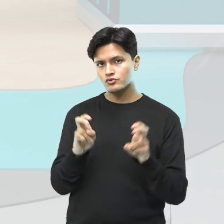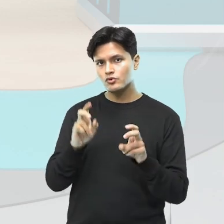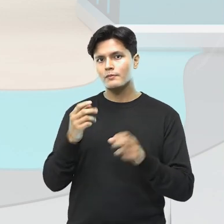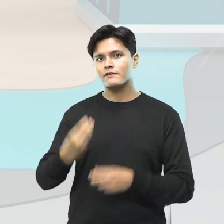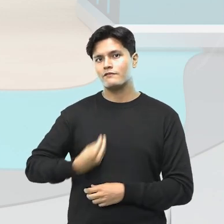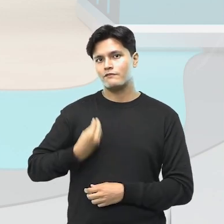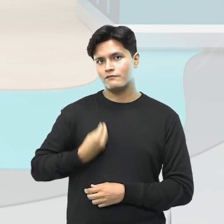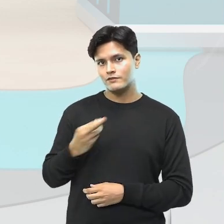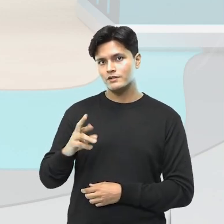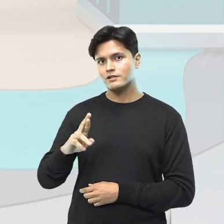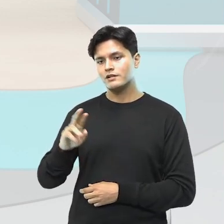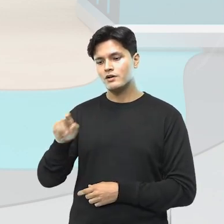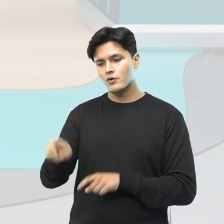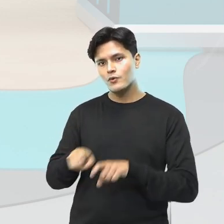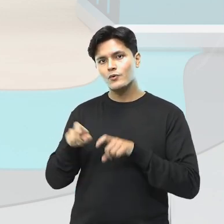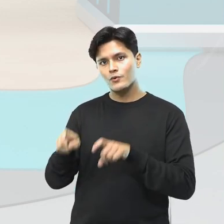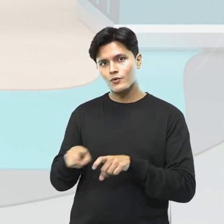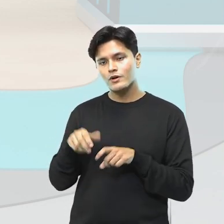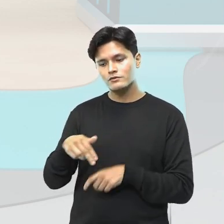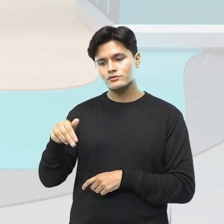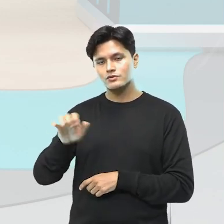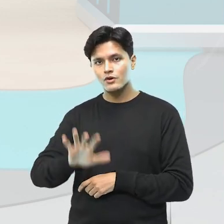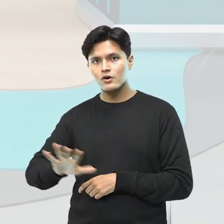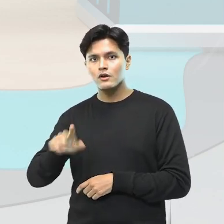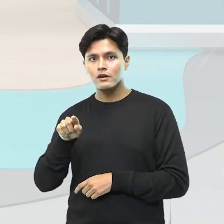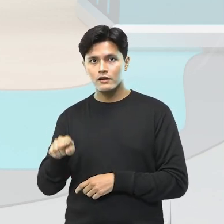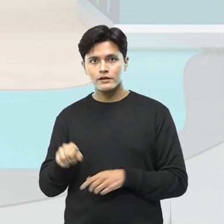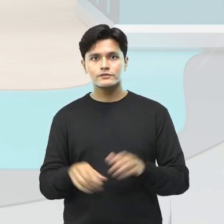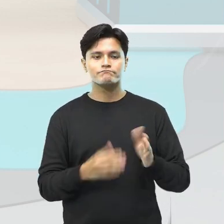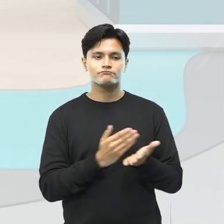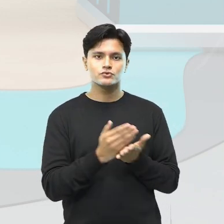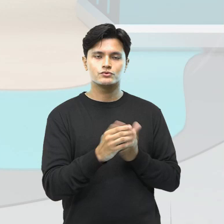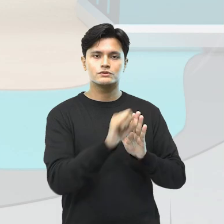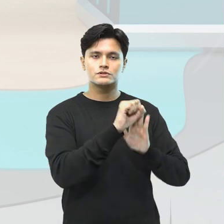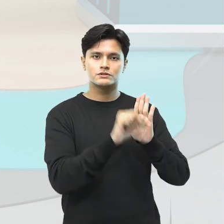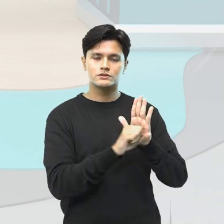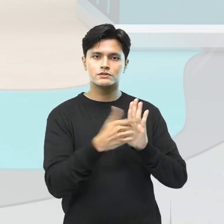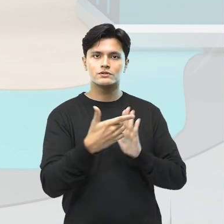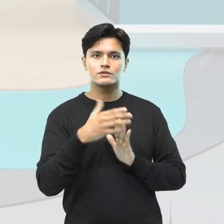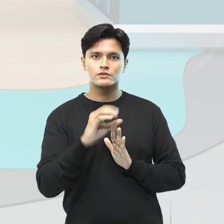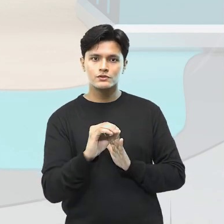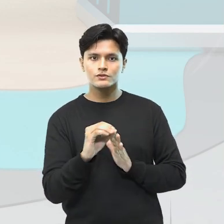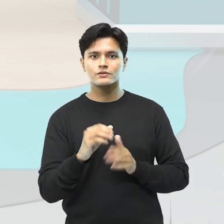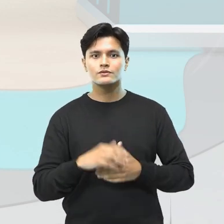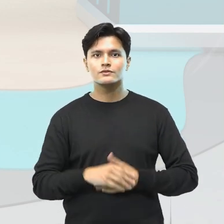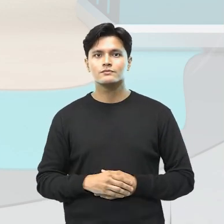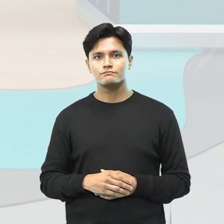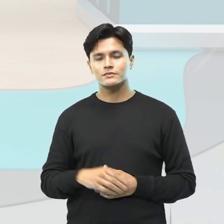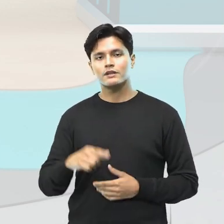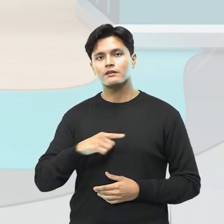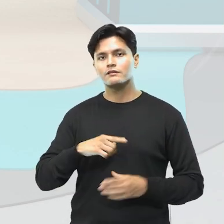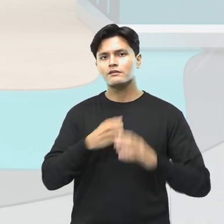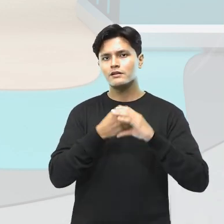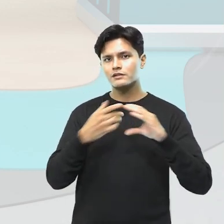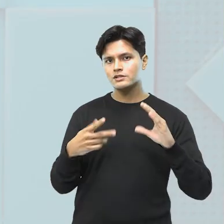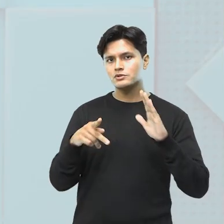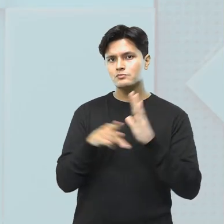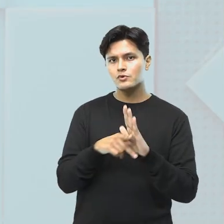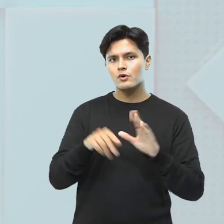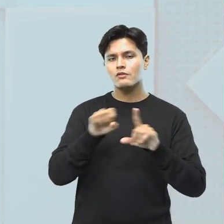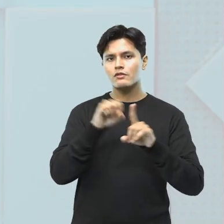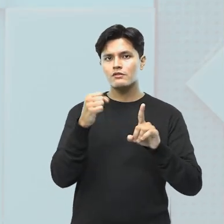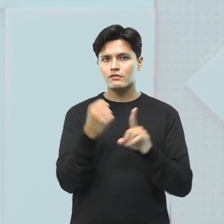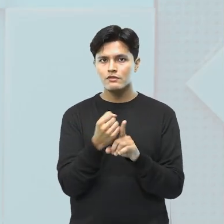do século XX. Esse período ele é marcado por profundas desigualdades sociais e econômicas. Isso porque